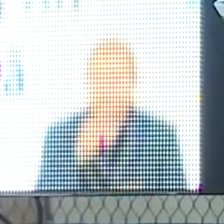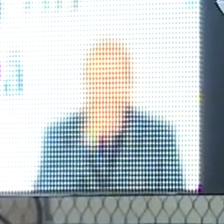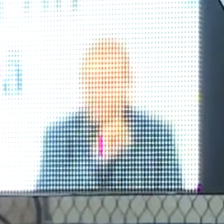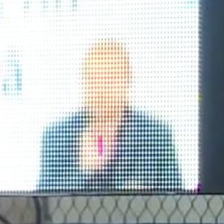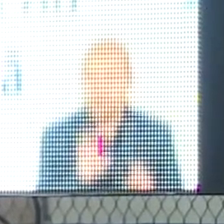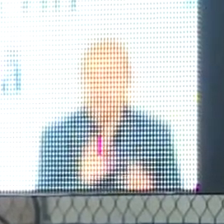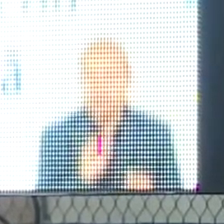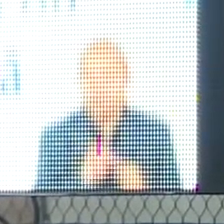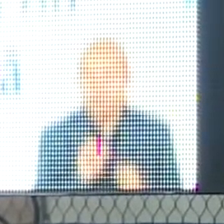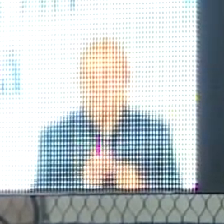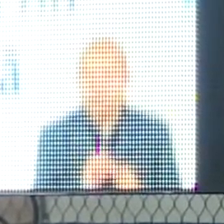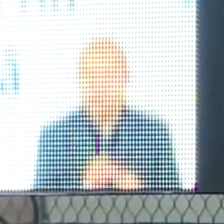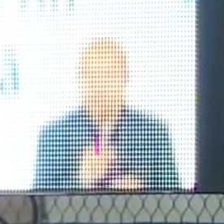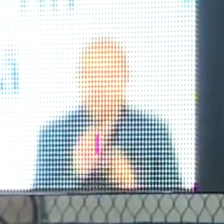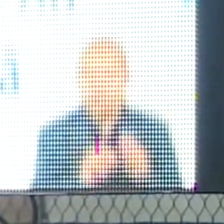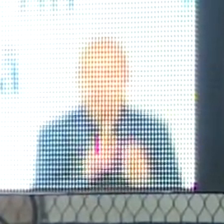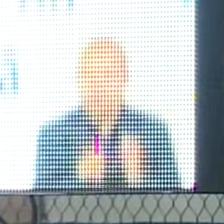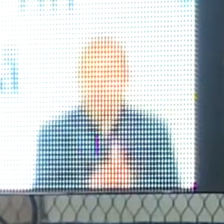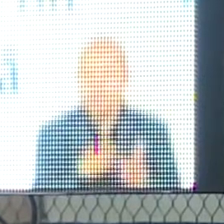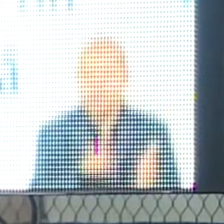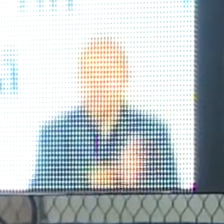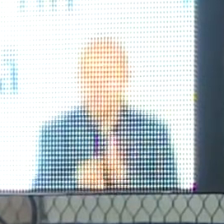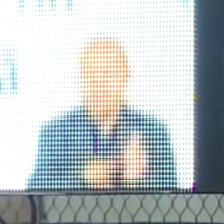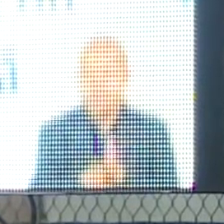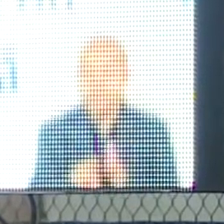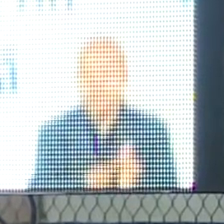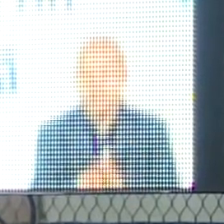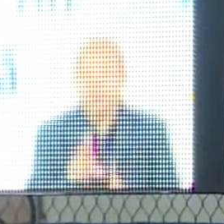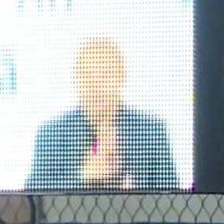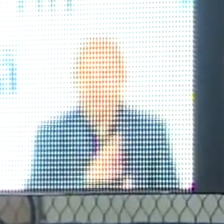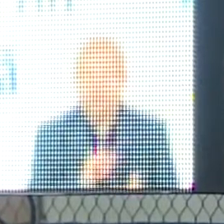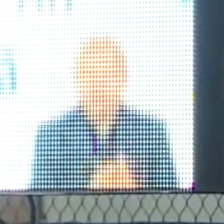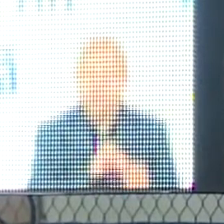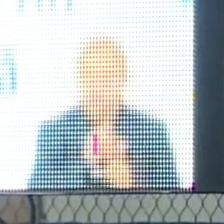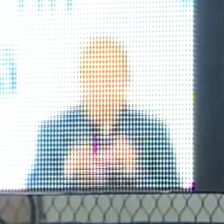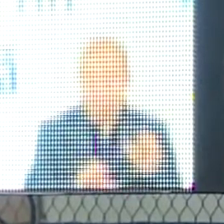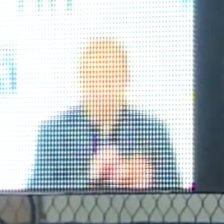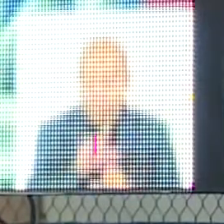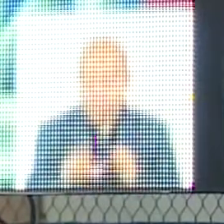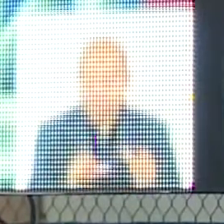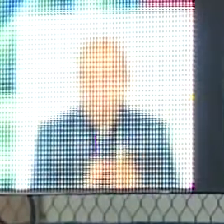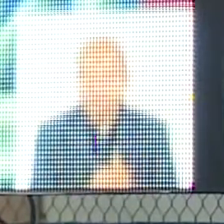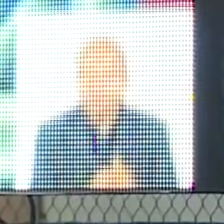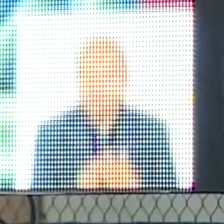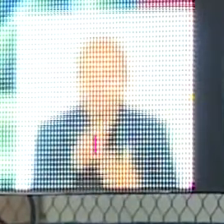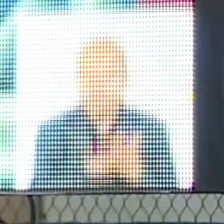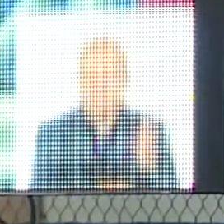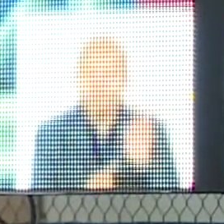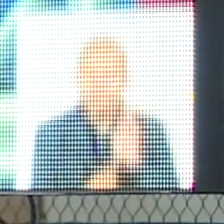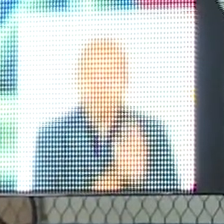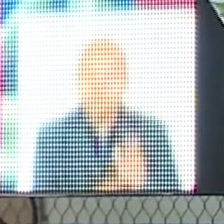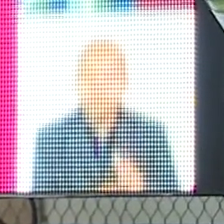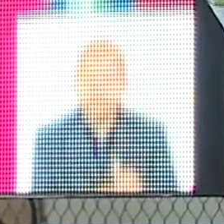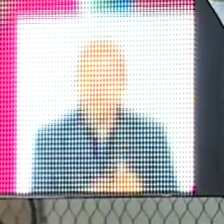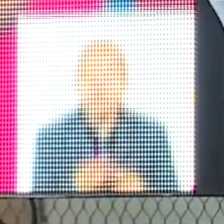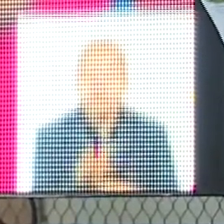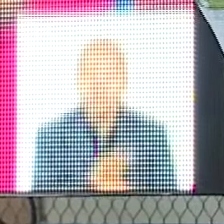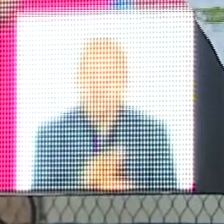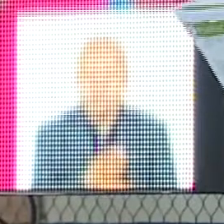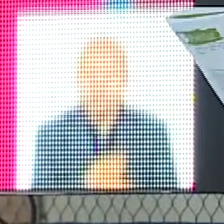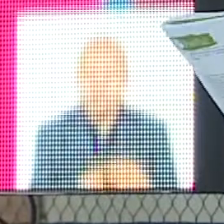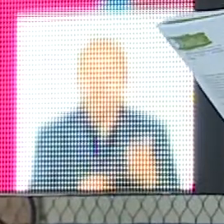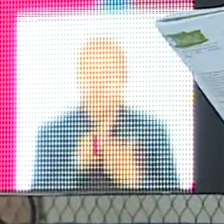texto. Procura aí no texto qual foi a transformação que ele se referiu. Procura aí. Ele diz assim, ó.